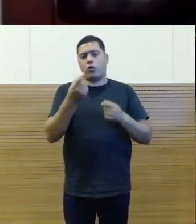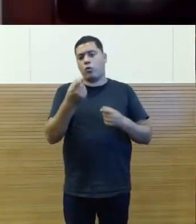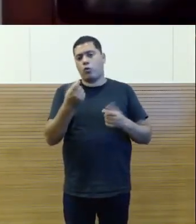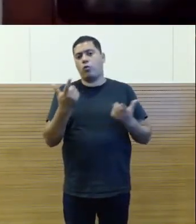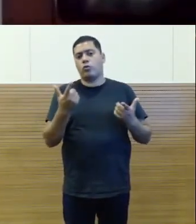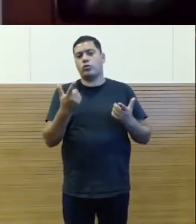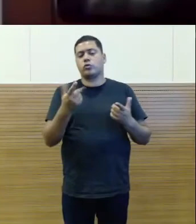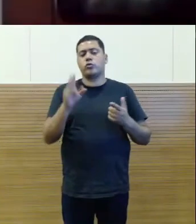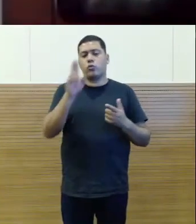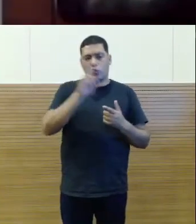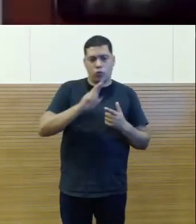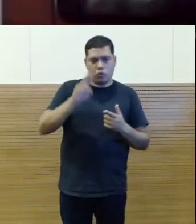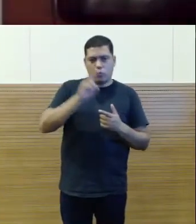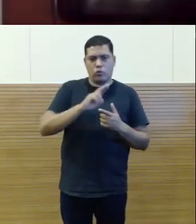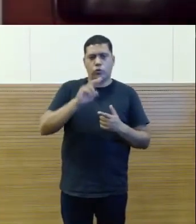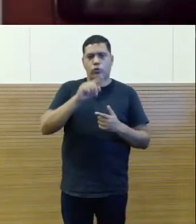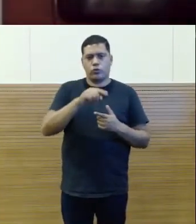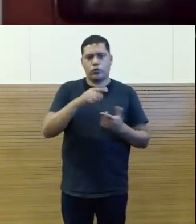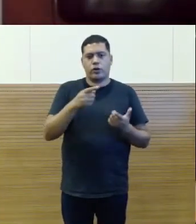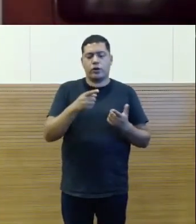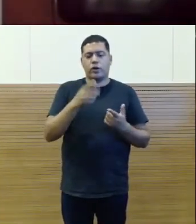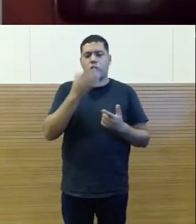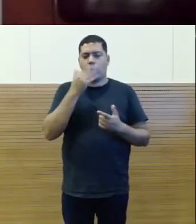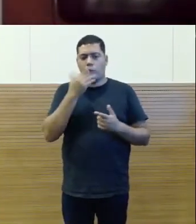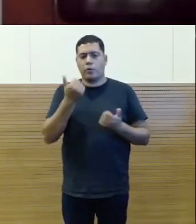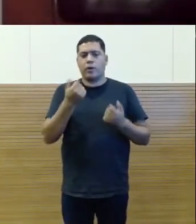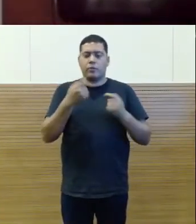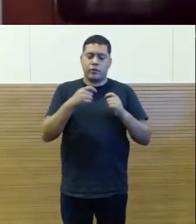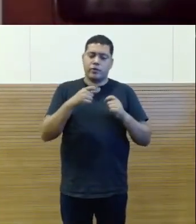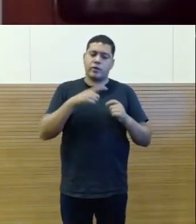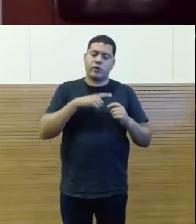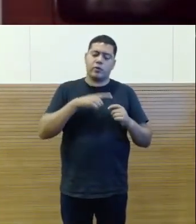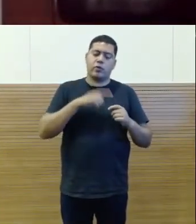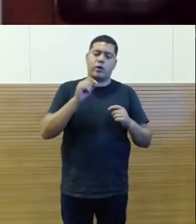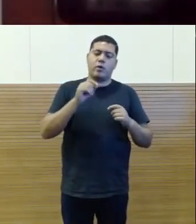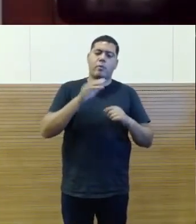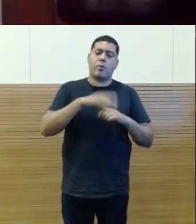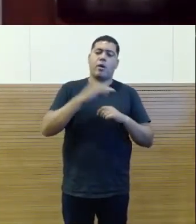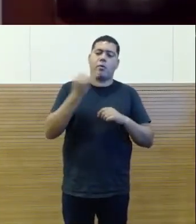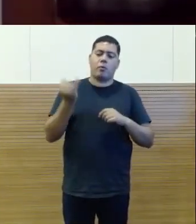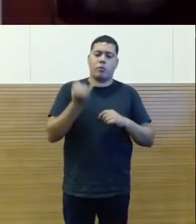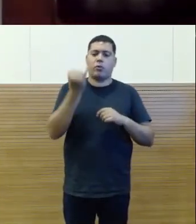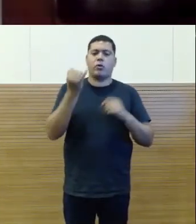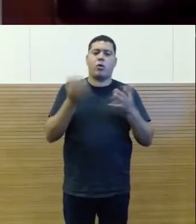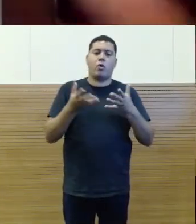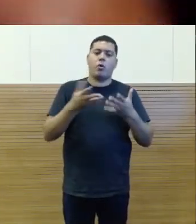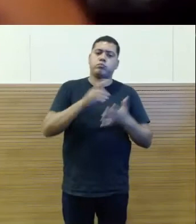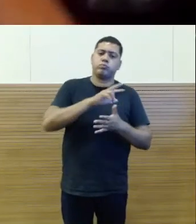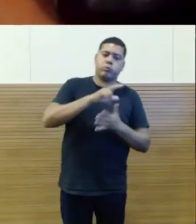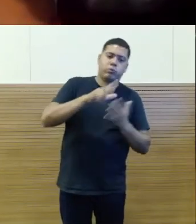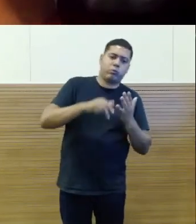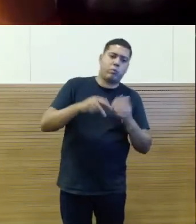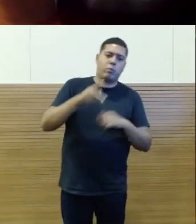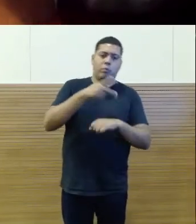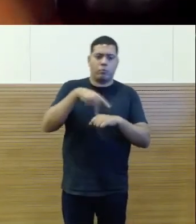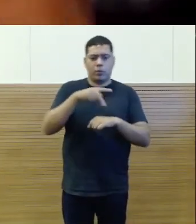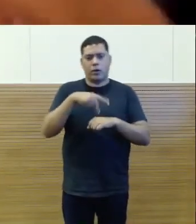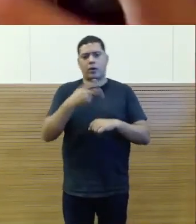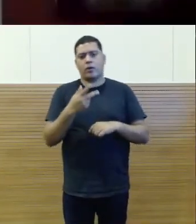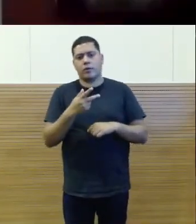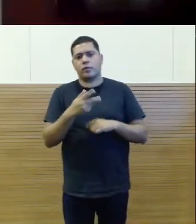do consumo desses alimentos seja levado em conta, né? Hoje, em muitos países, esses alimentos ultraprocessados